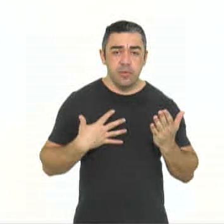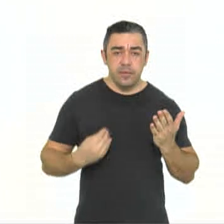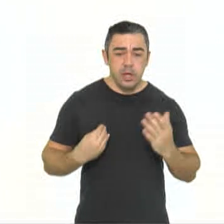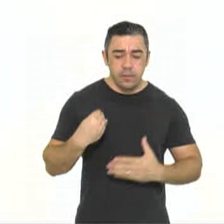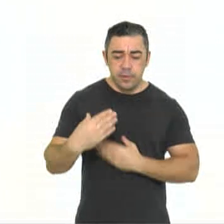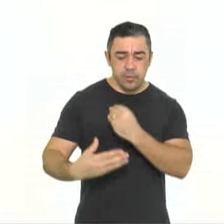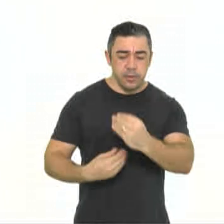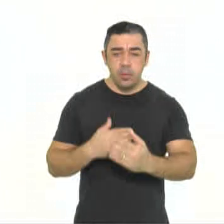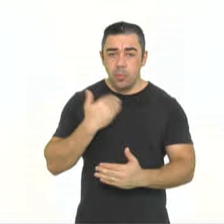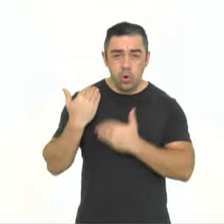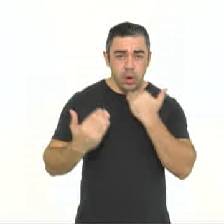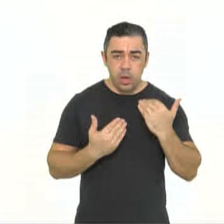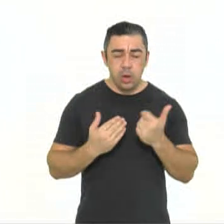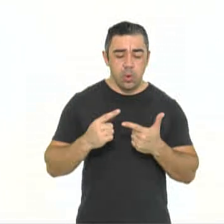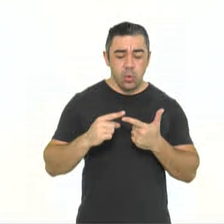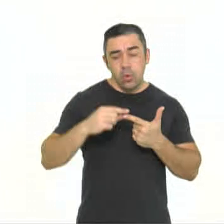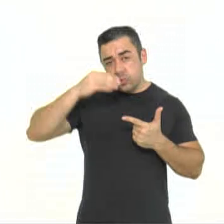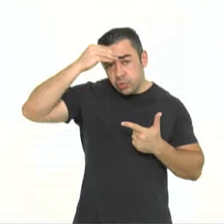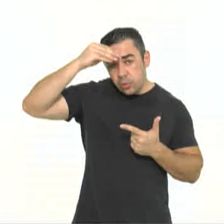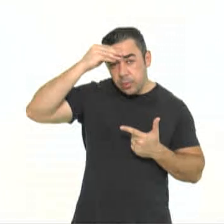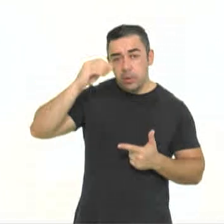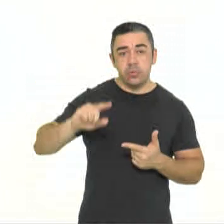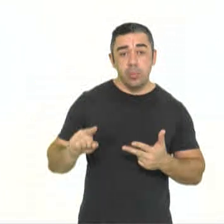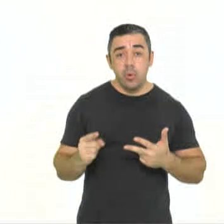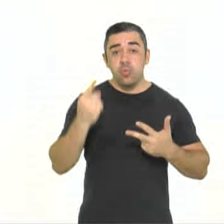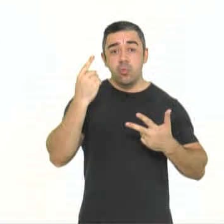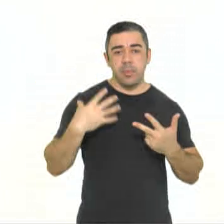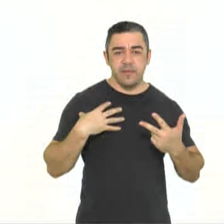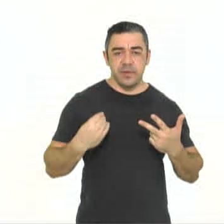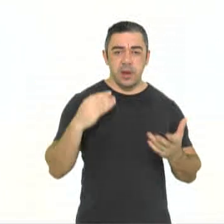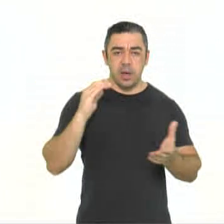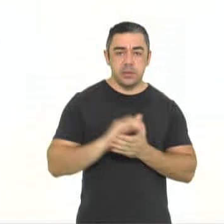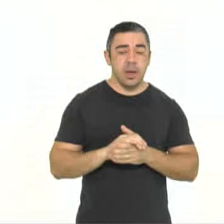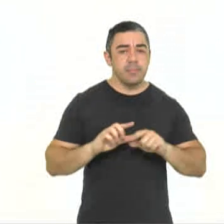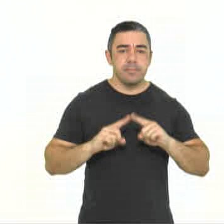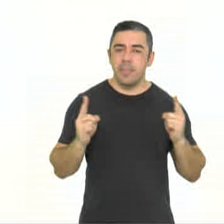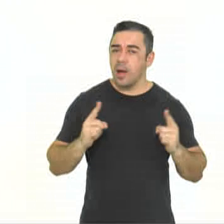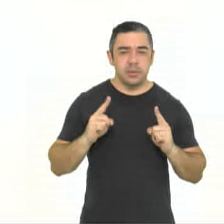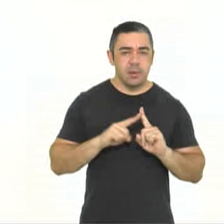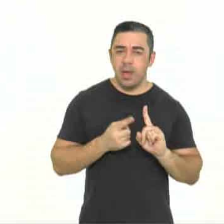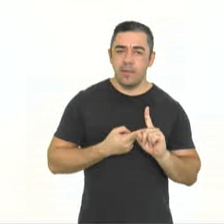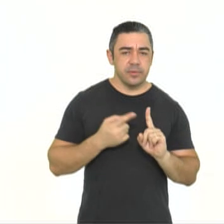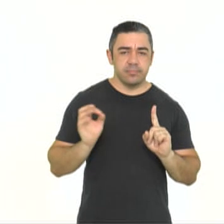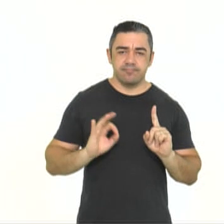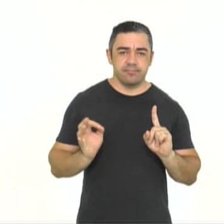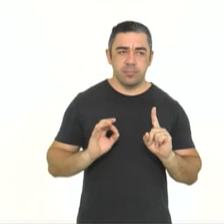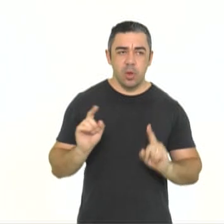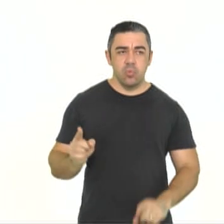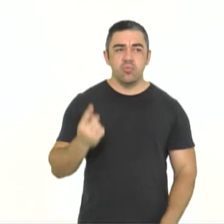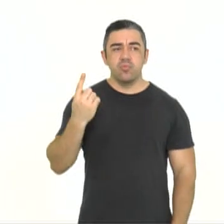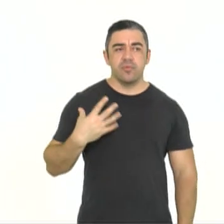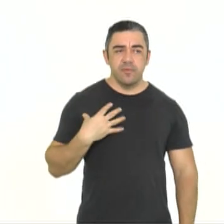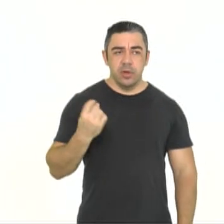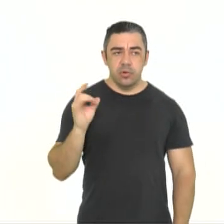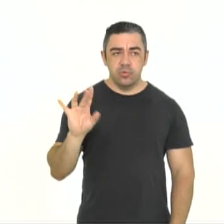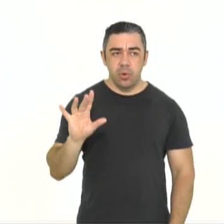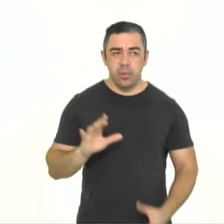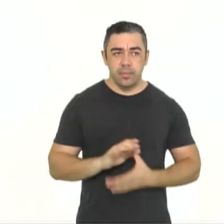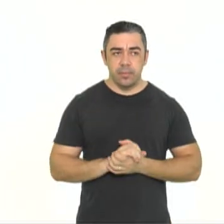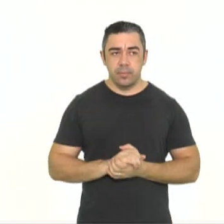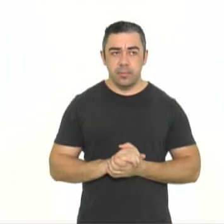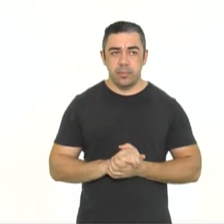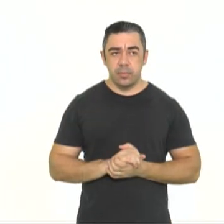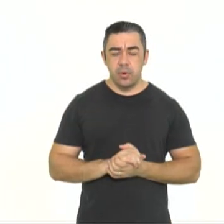filhos, sobrinhos, só lhe restando uma filha casada, cuja prole, porém, estava reduzida a um filho, débil